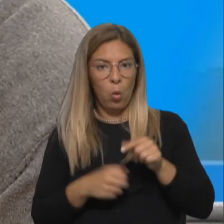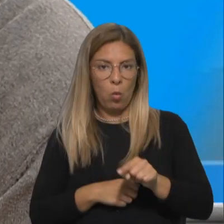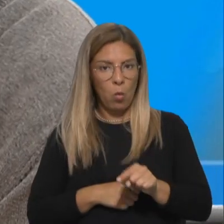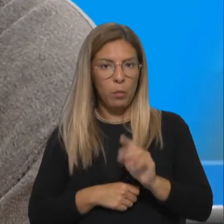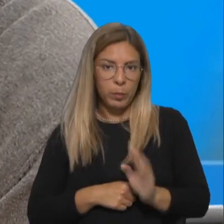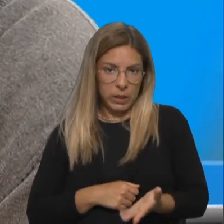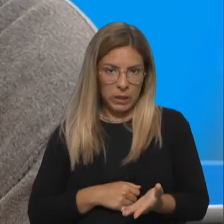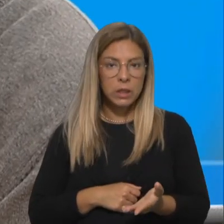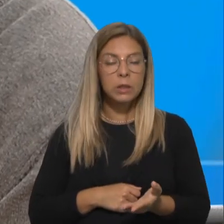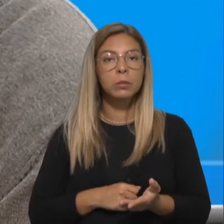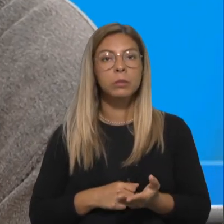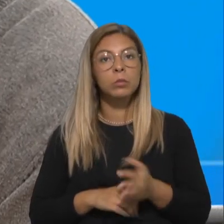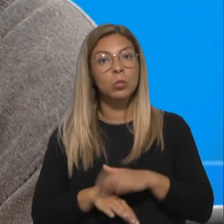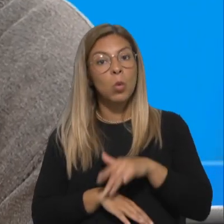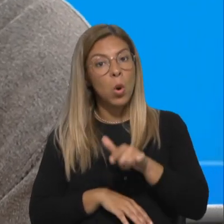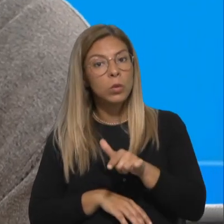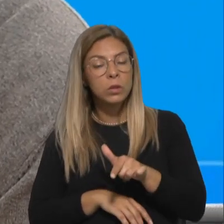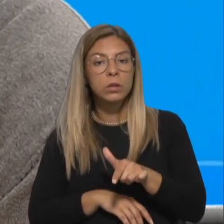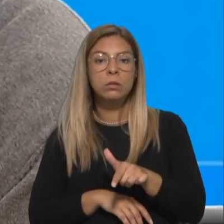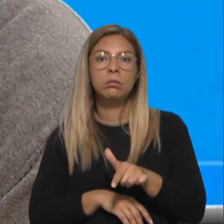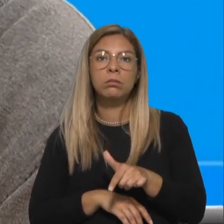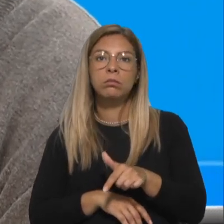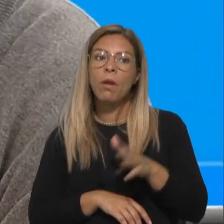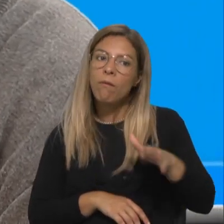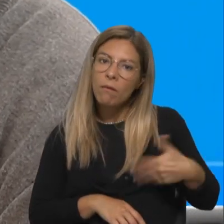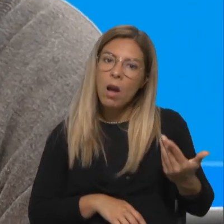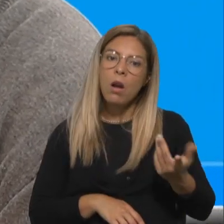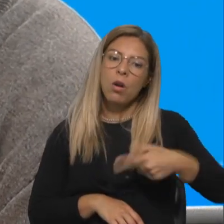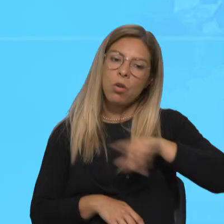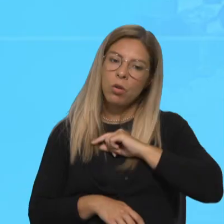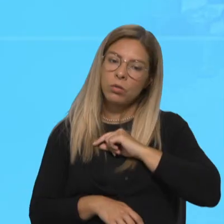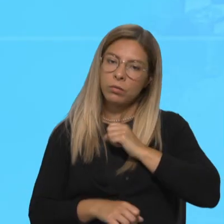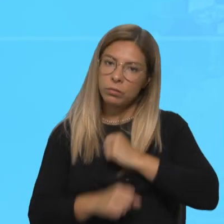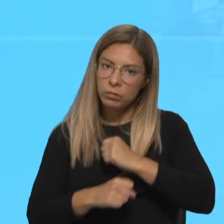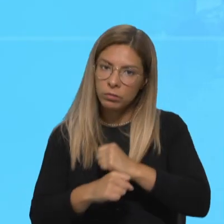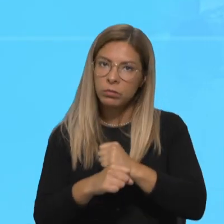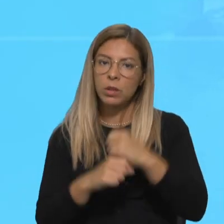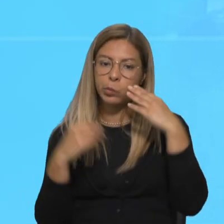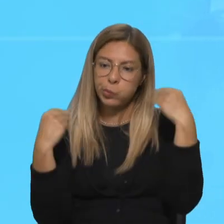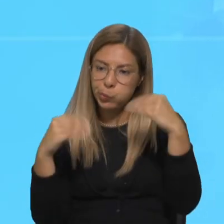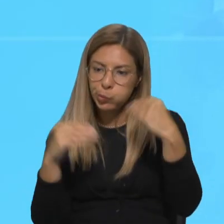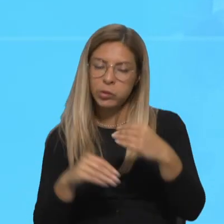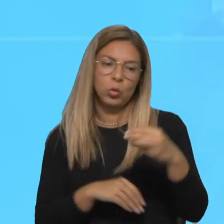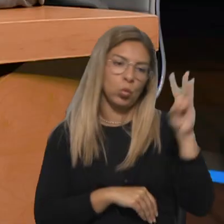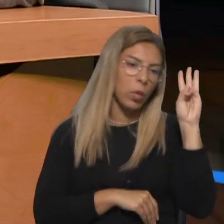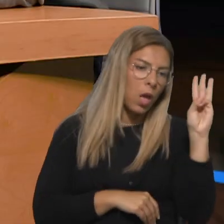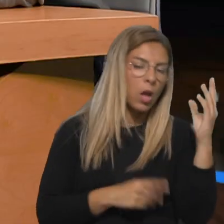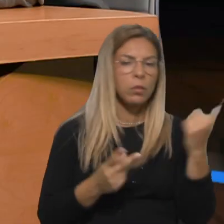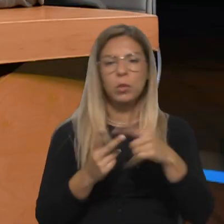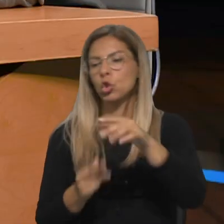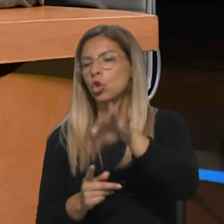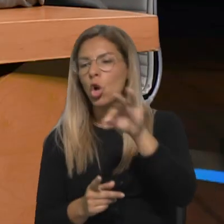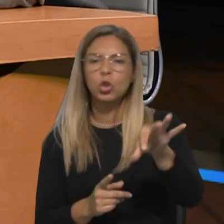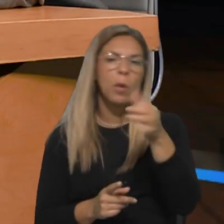E daí a nossa implantação ser muito nas paróquias, como catequistas, como escuteiros, cada um escolhe e decide conforme